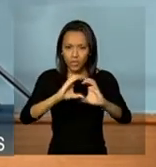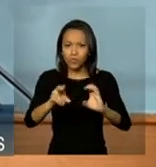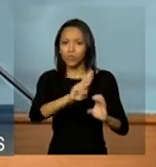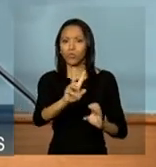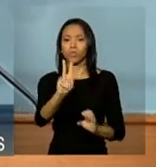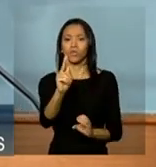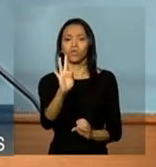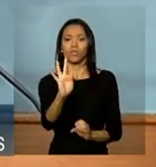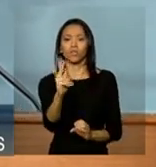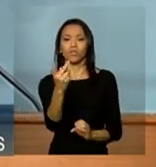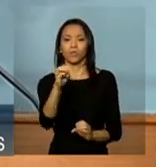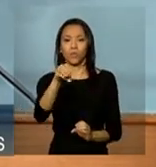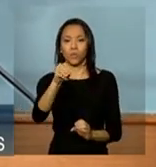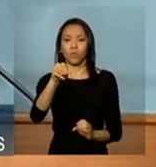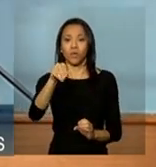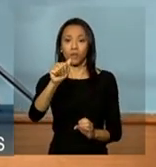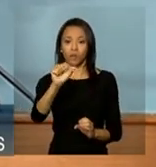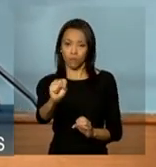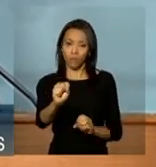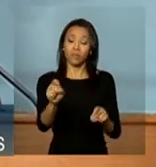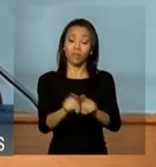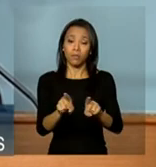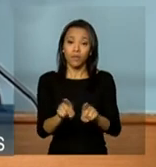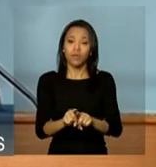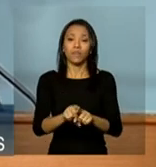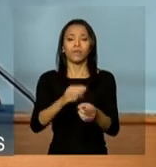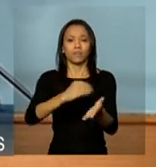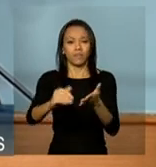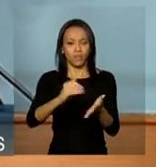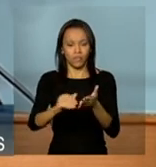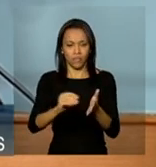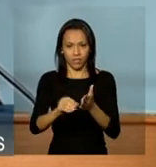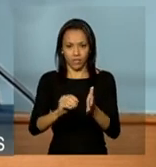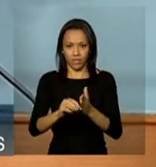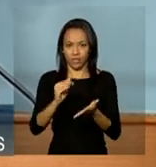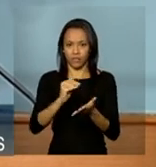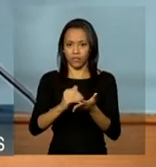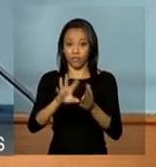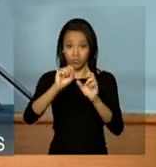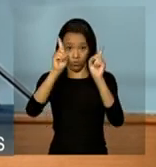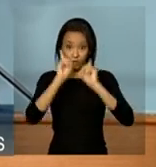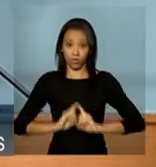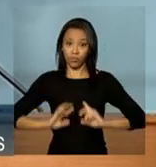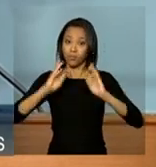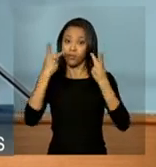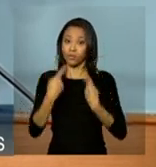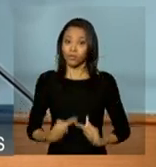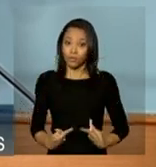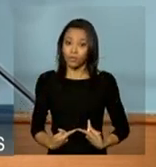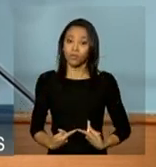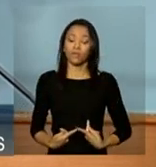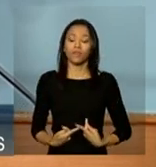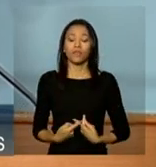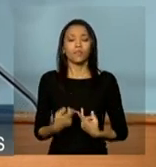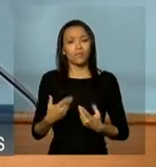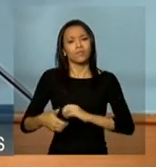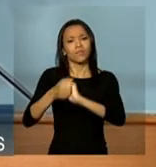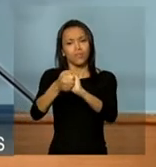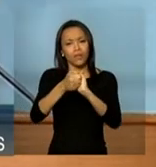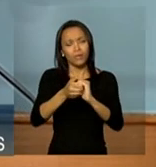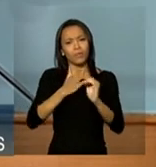Traumann, e a ministra da Secretaria de Direitos Humanos, Maria do Rosário. Saúdo meu